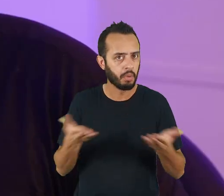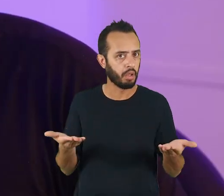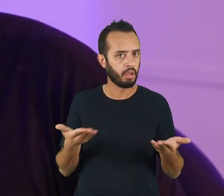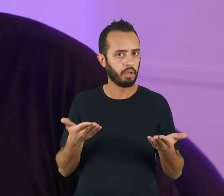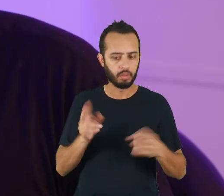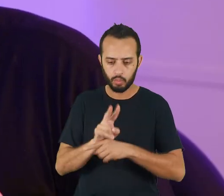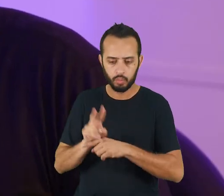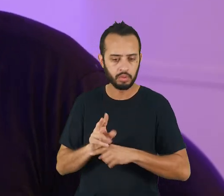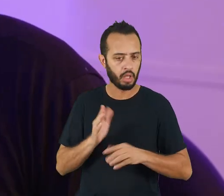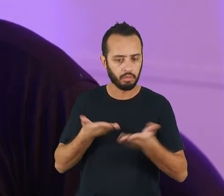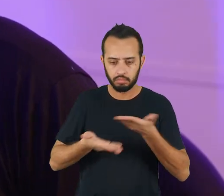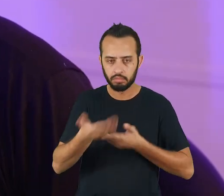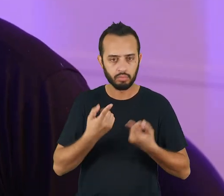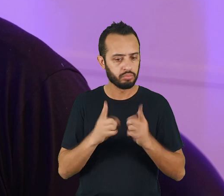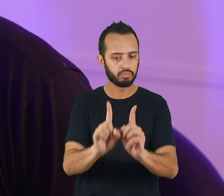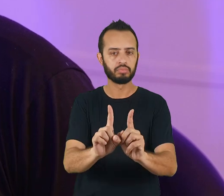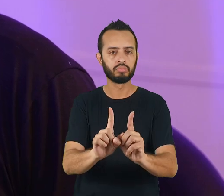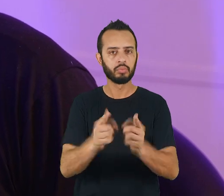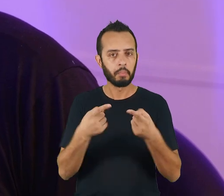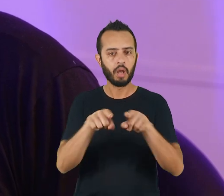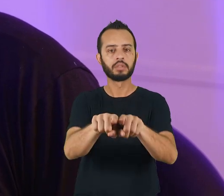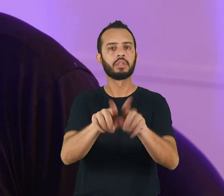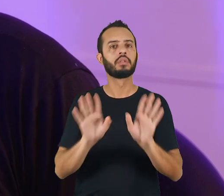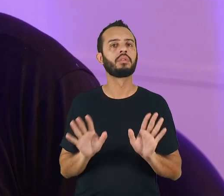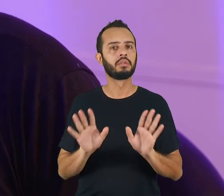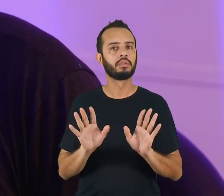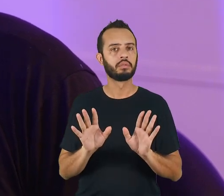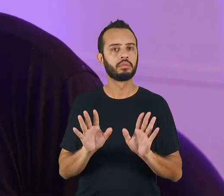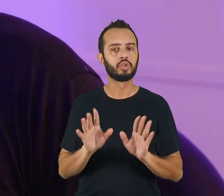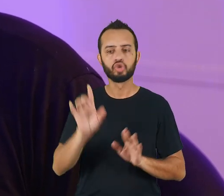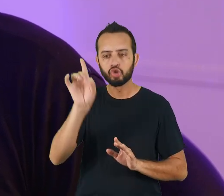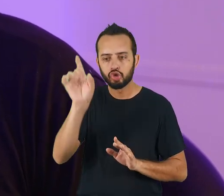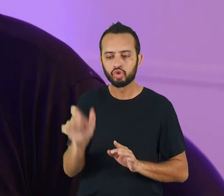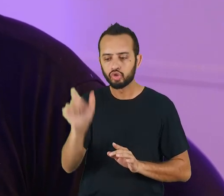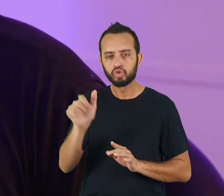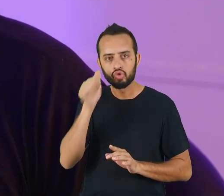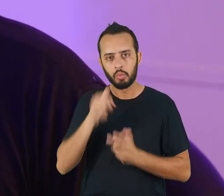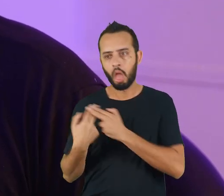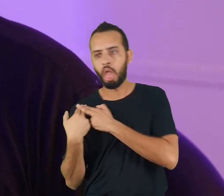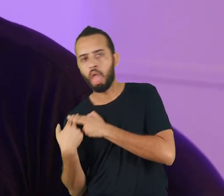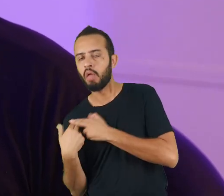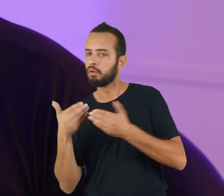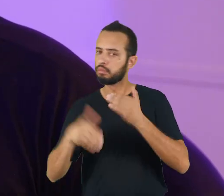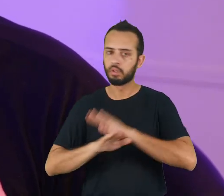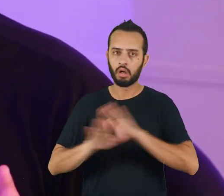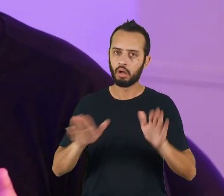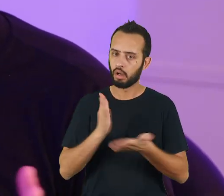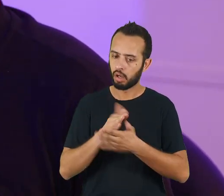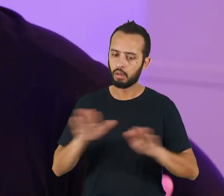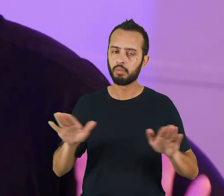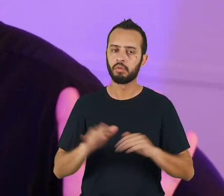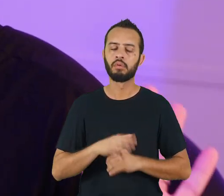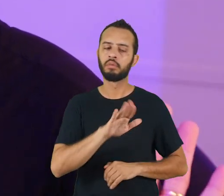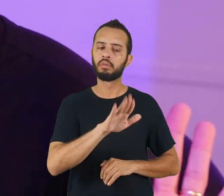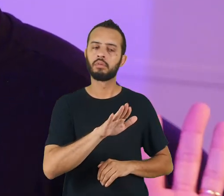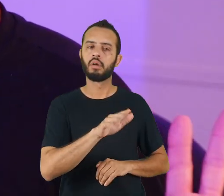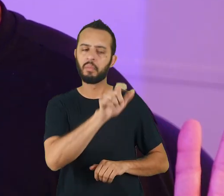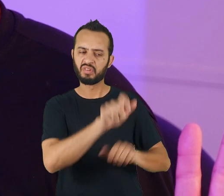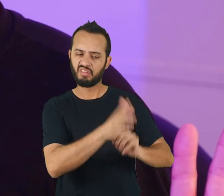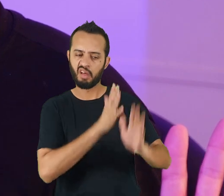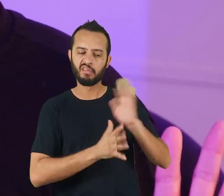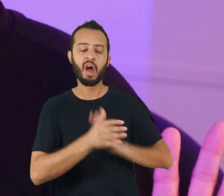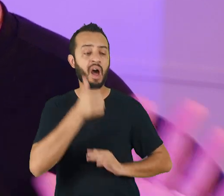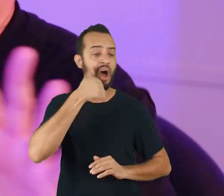do marido também não tem mais essa então é é um negócio que quando eu começo a escutar mas a mãe não pera aí pera